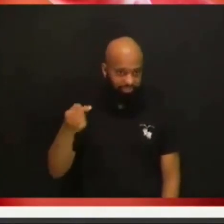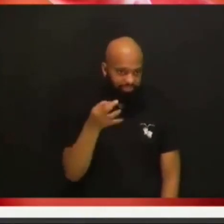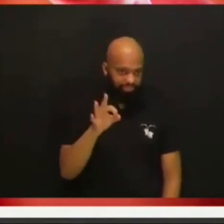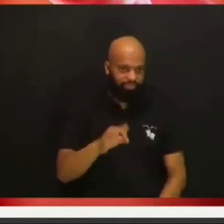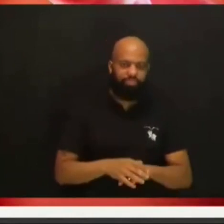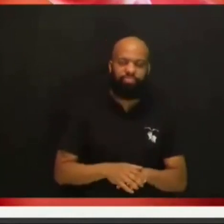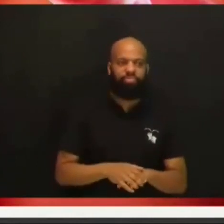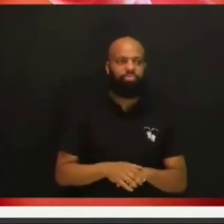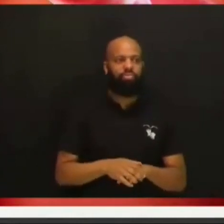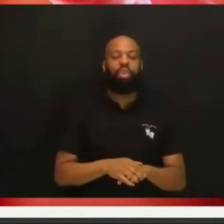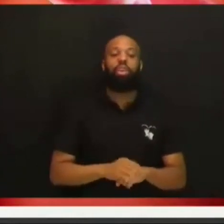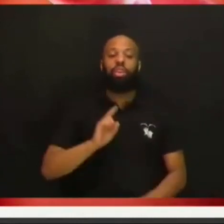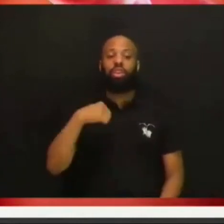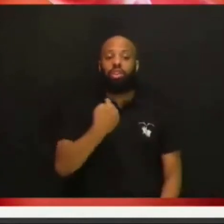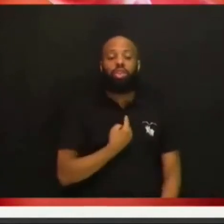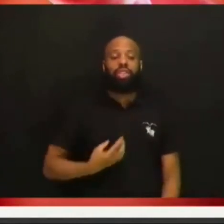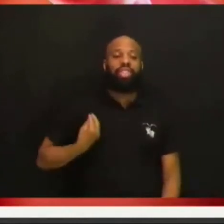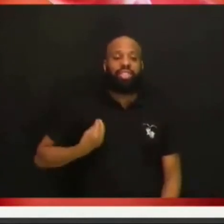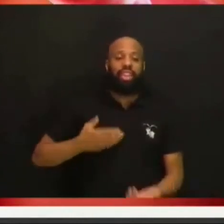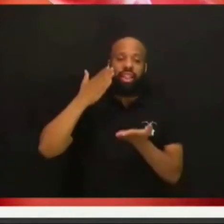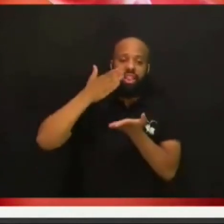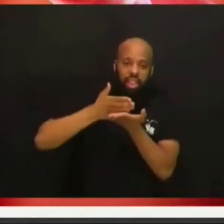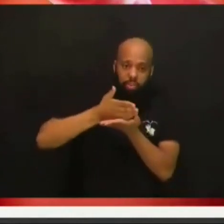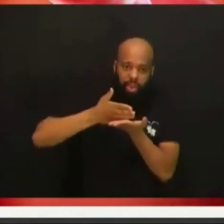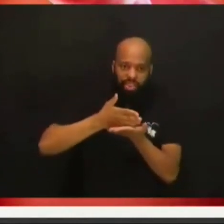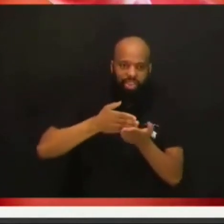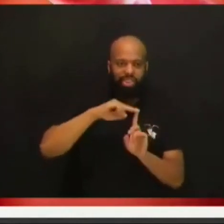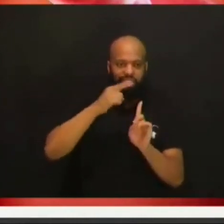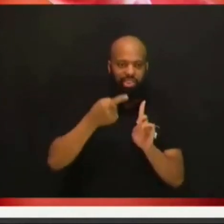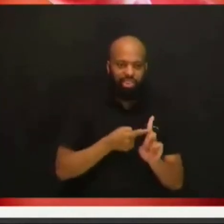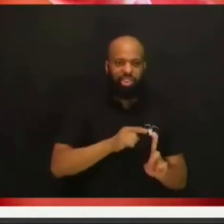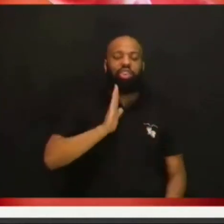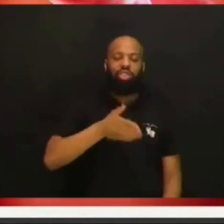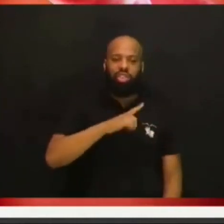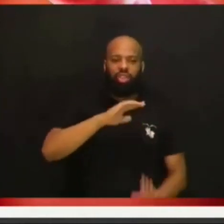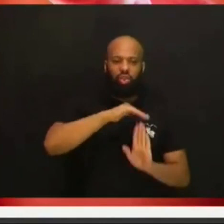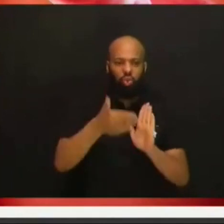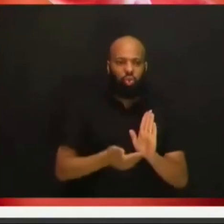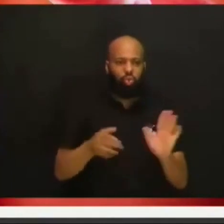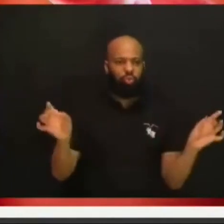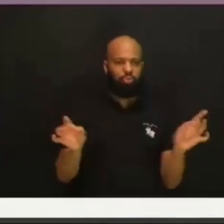Nós estamos, na metade da gravidez. E nós já temos tudo isso pronto.